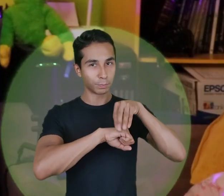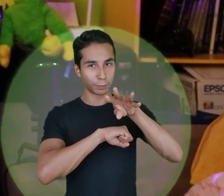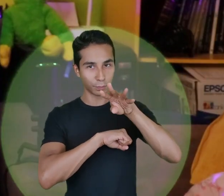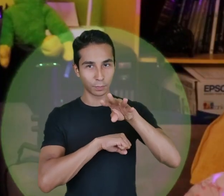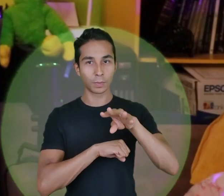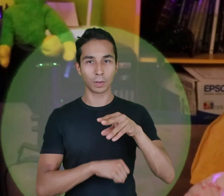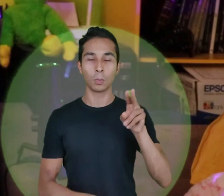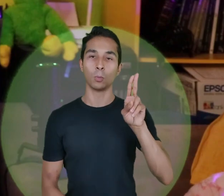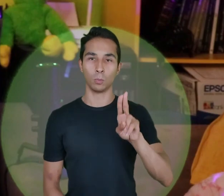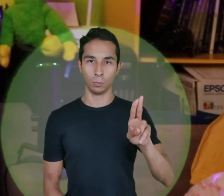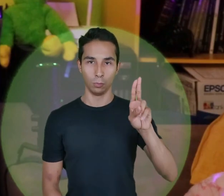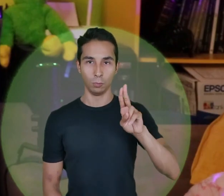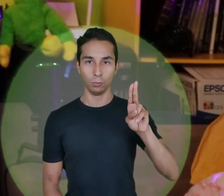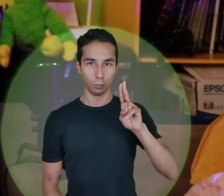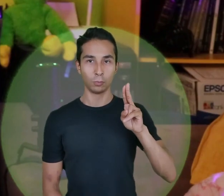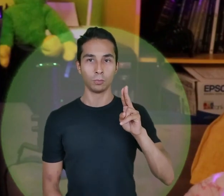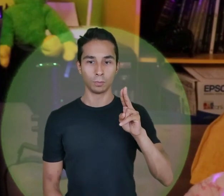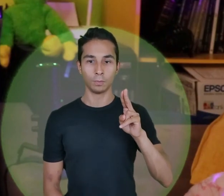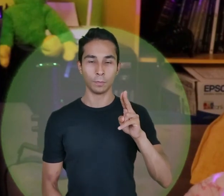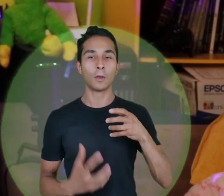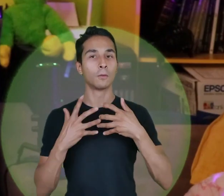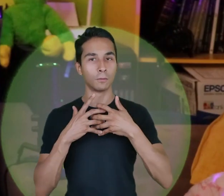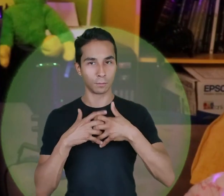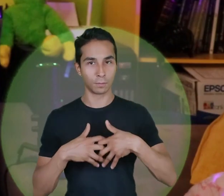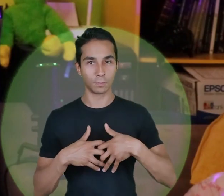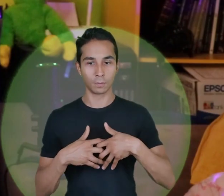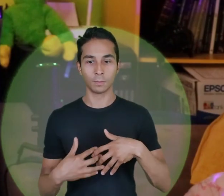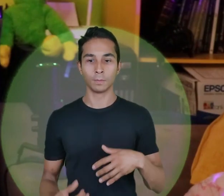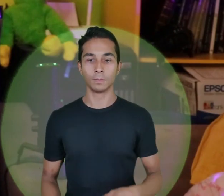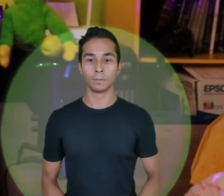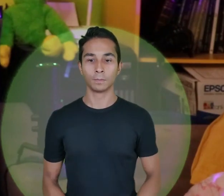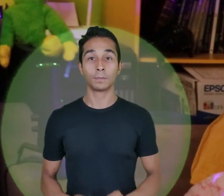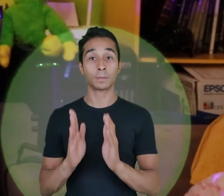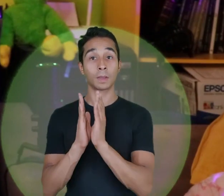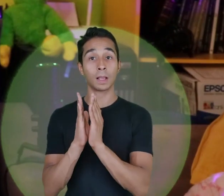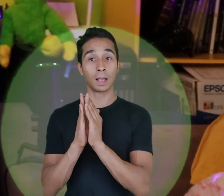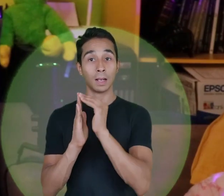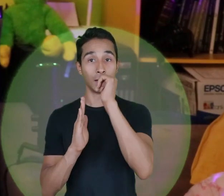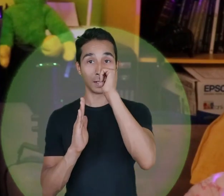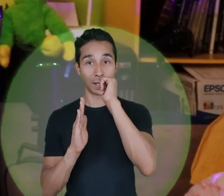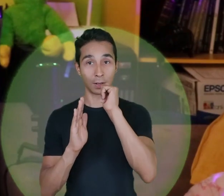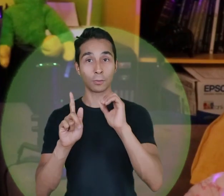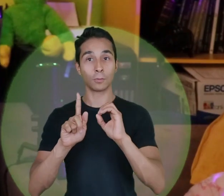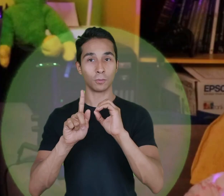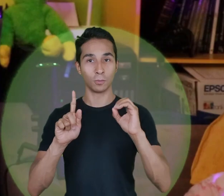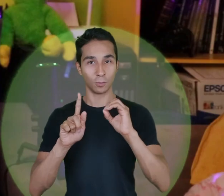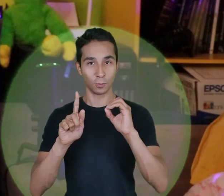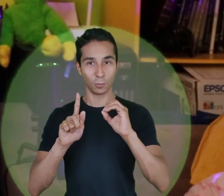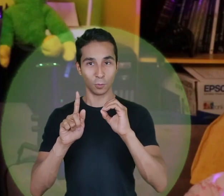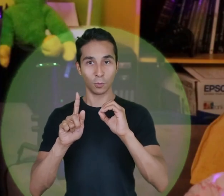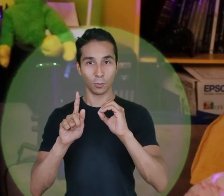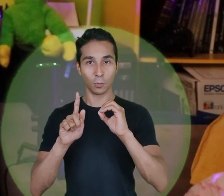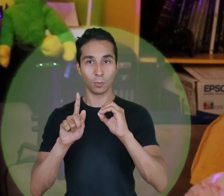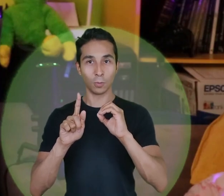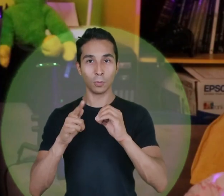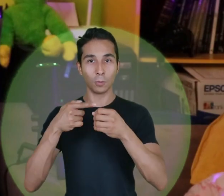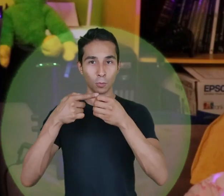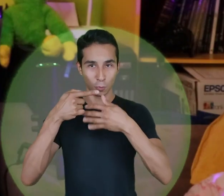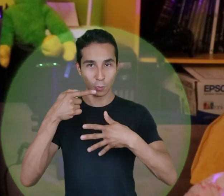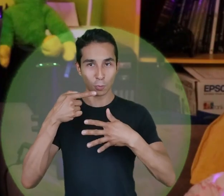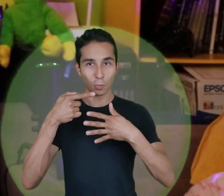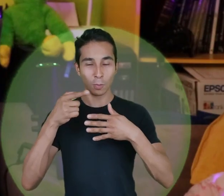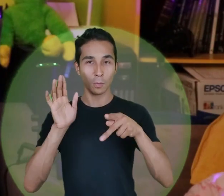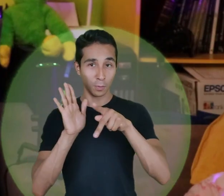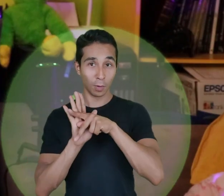de algumas que a gente utilizou ou viu que funcionam, né? Que é o calendário Google, né? Que você pode ali